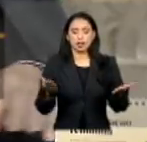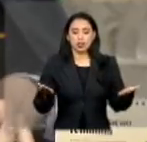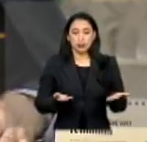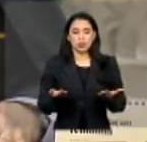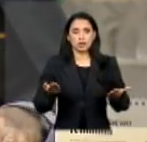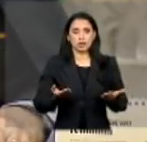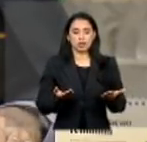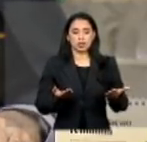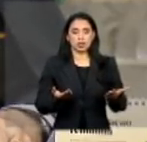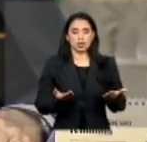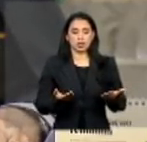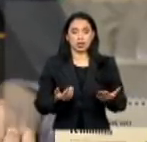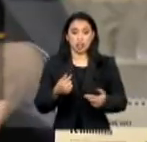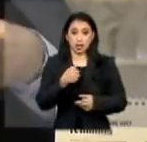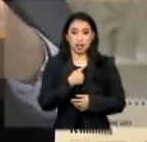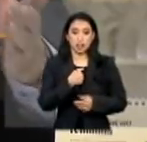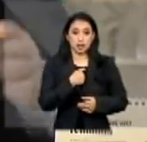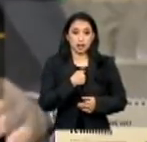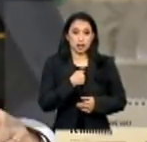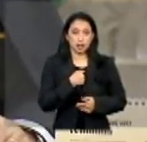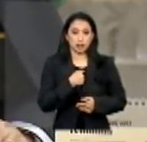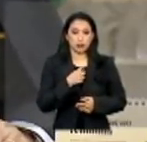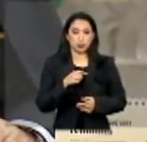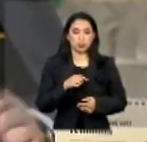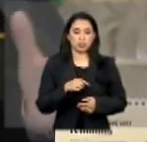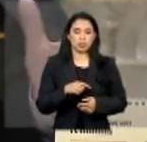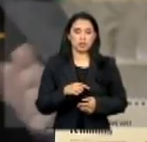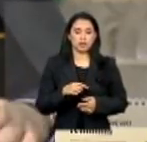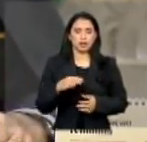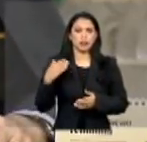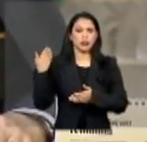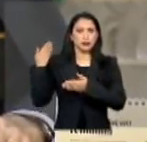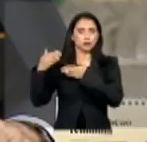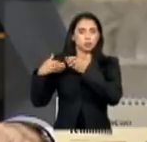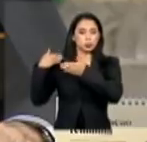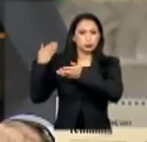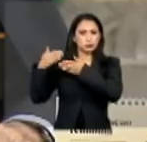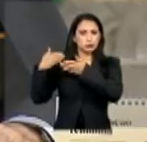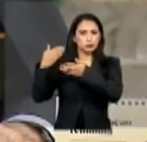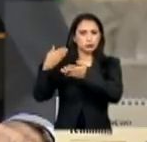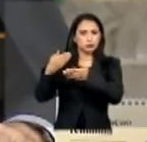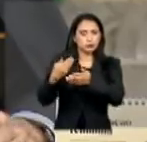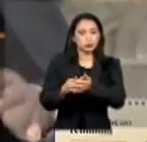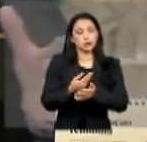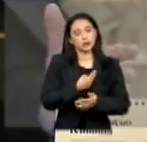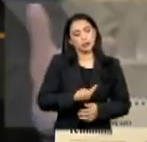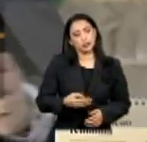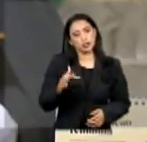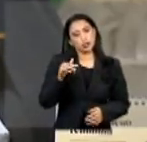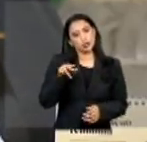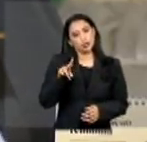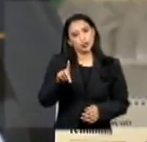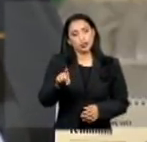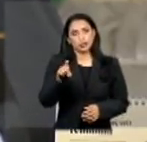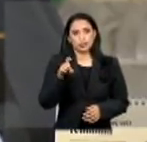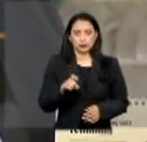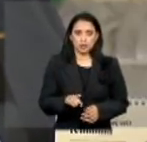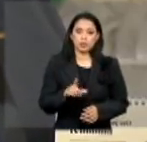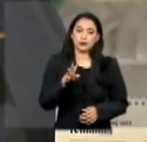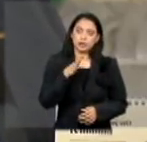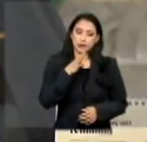eu que venho de longe nesta caminhada ministro fux que o ascendência também